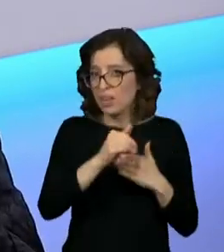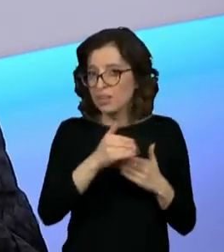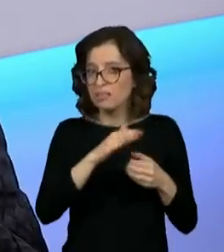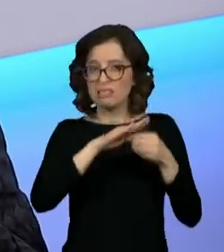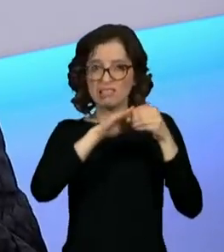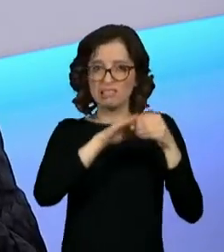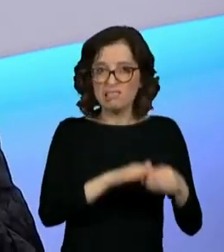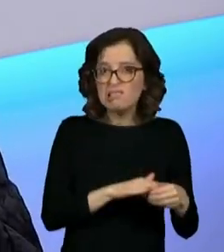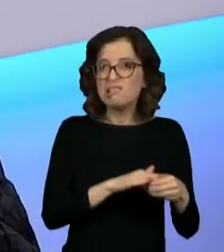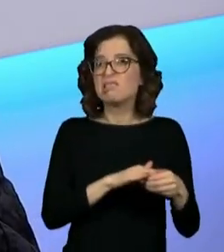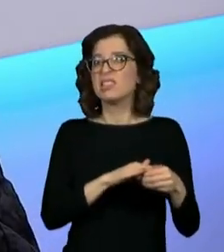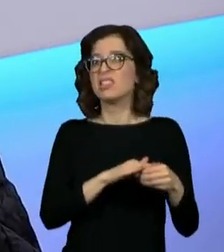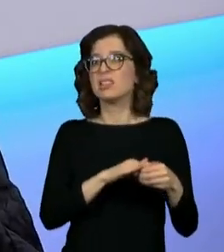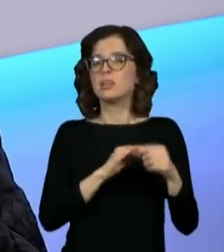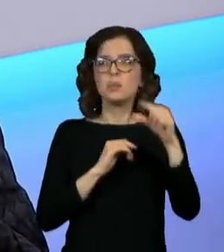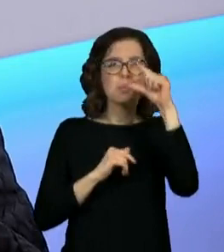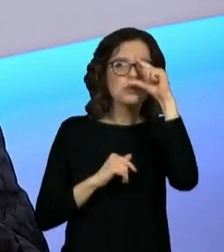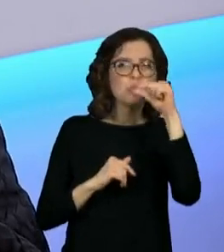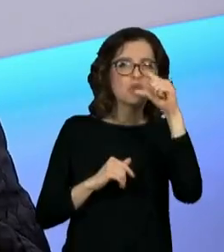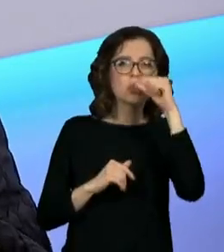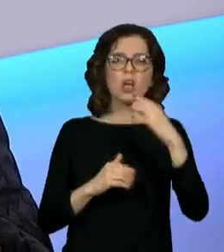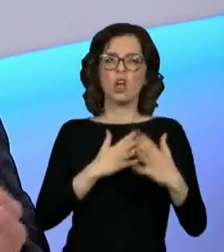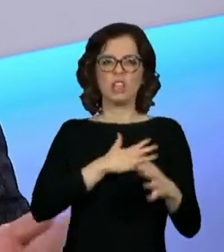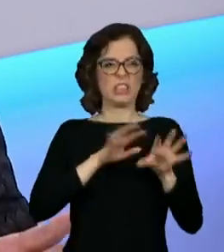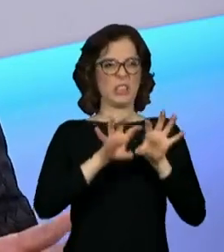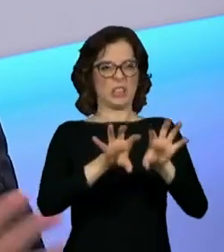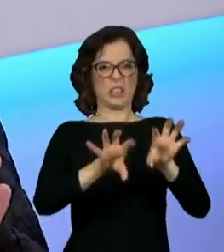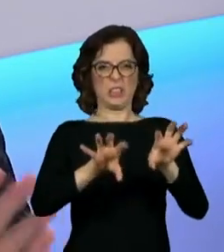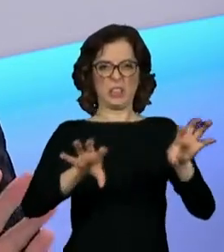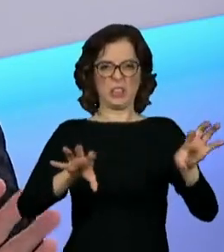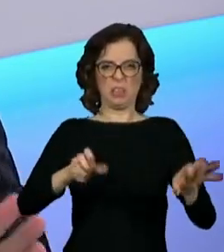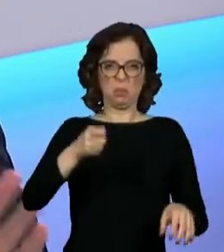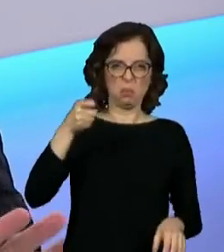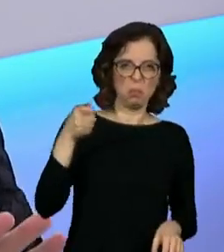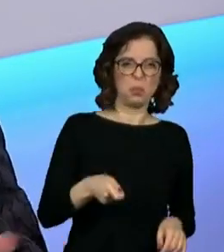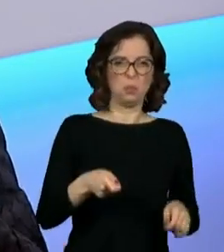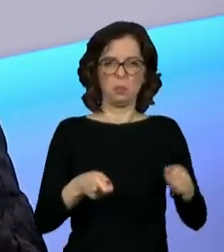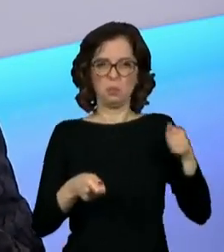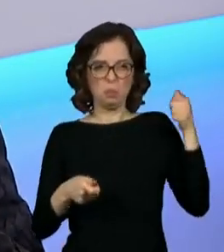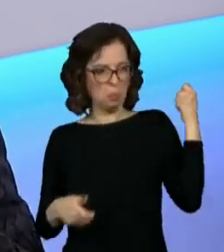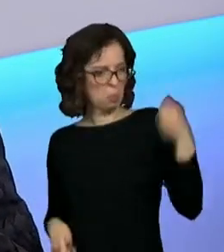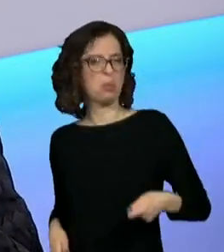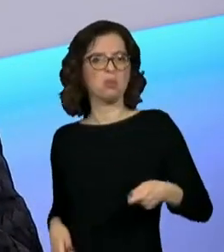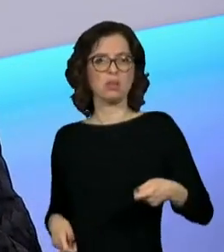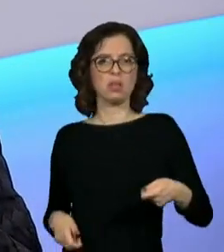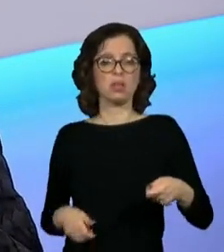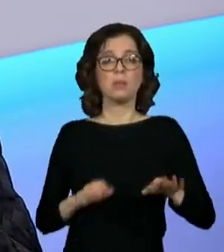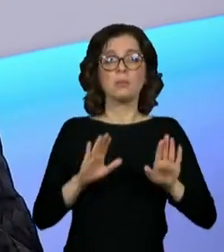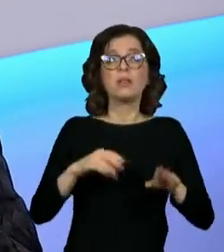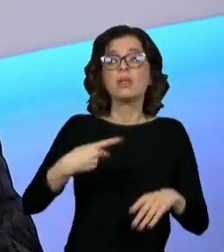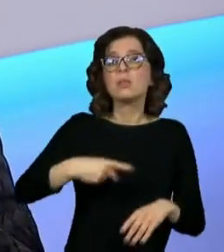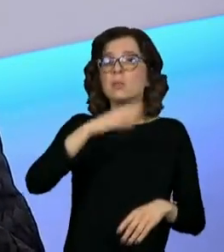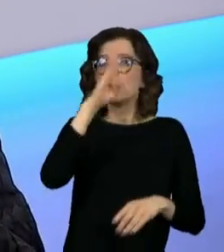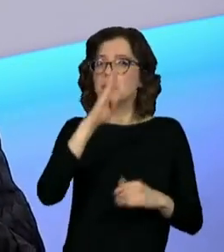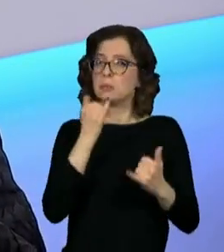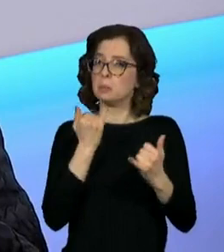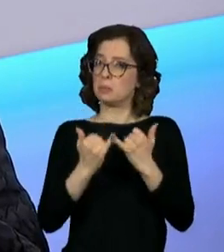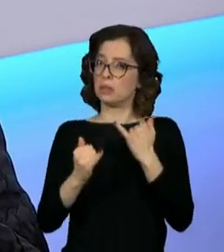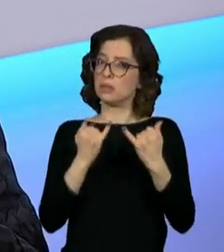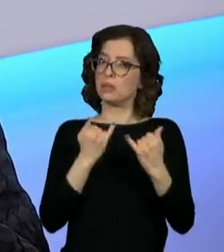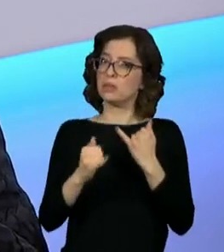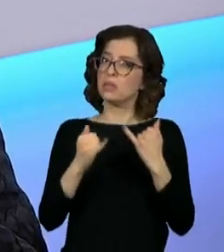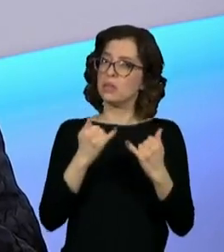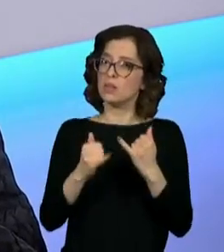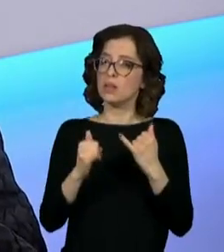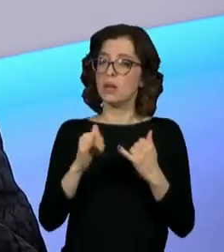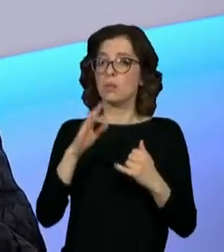patrocinador de populistas autoritários. E aqui no Brasil parece, não é uma certeza, mas parece que Bolsonaro vai perder.